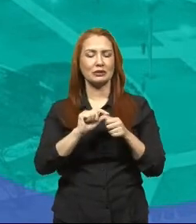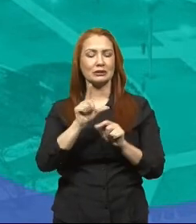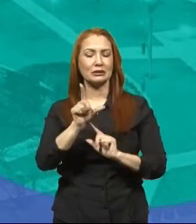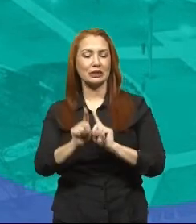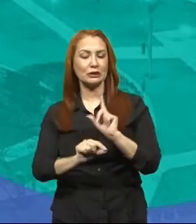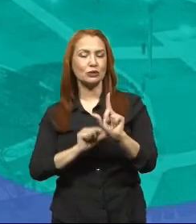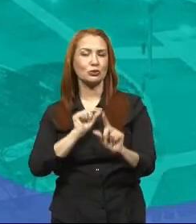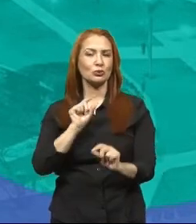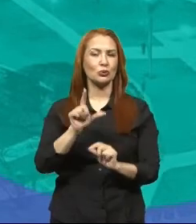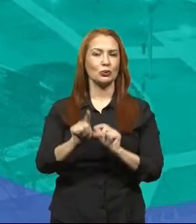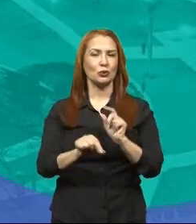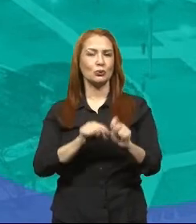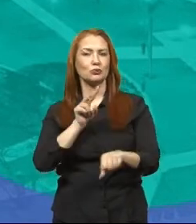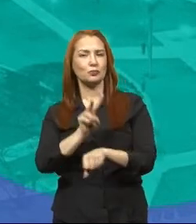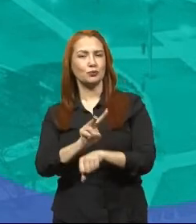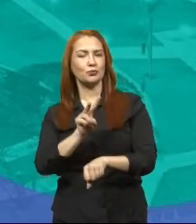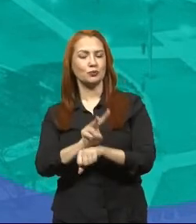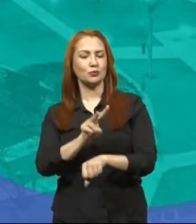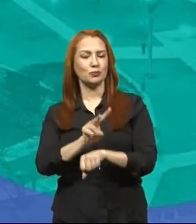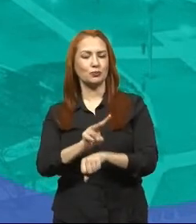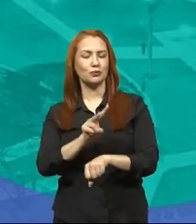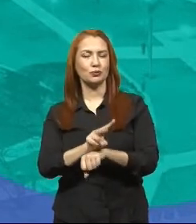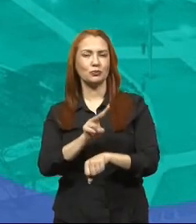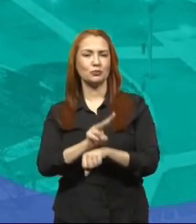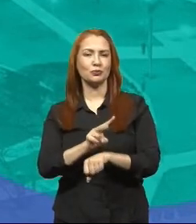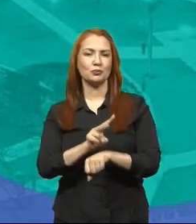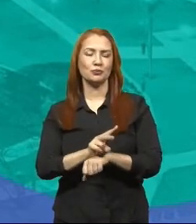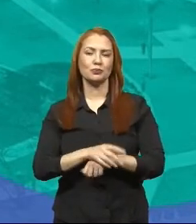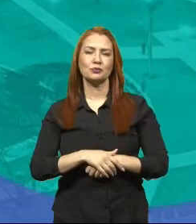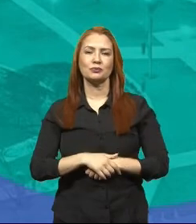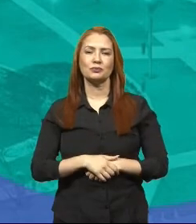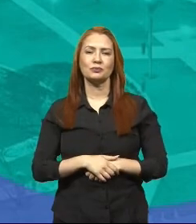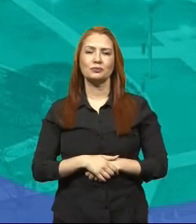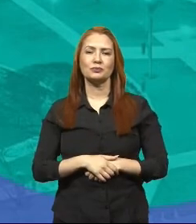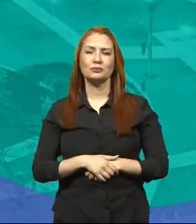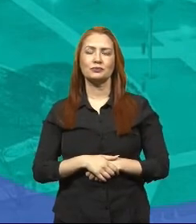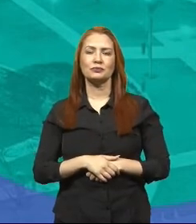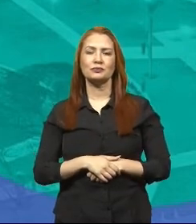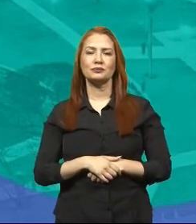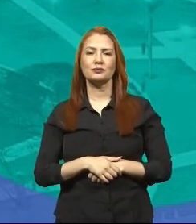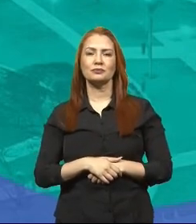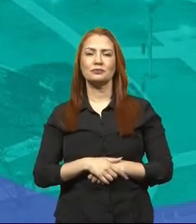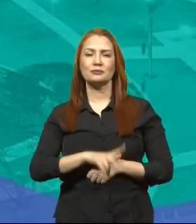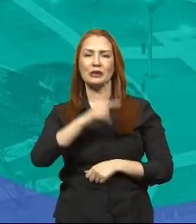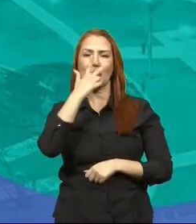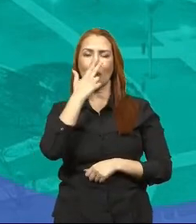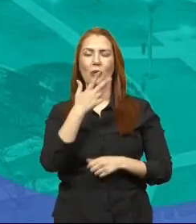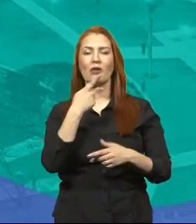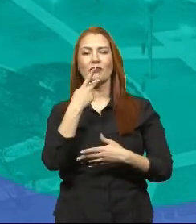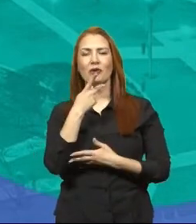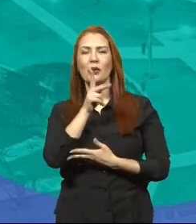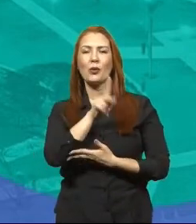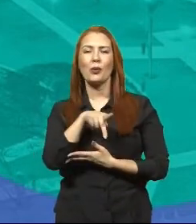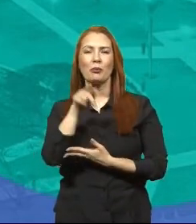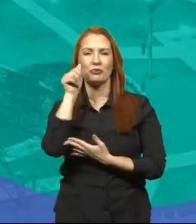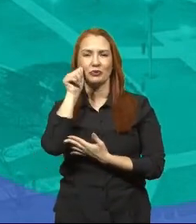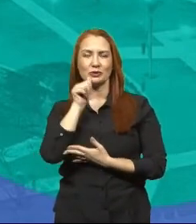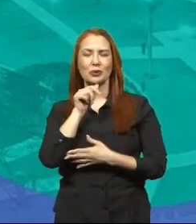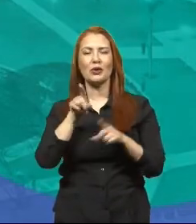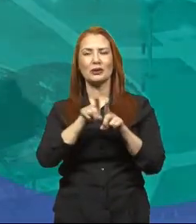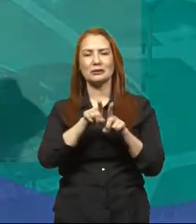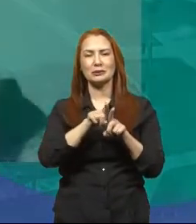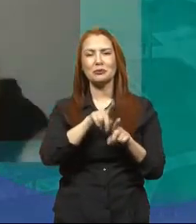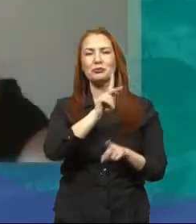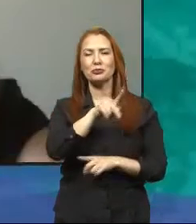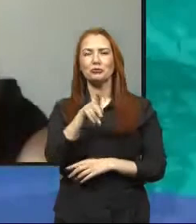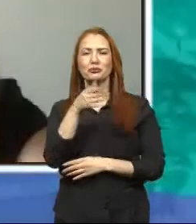como muito bem, digamos, colocou a professora Rosa, o professor Demi, né?